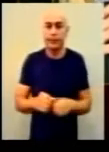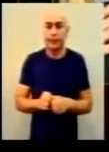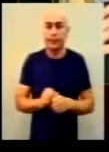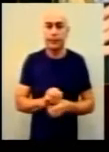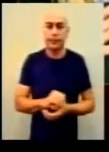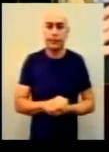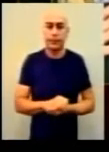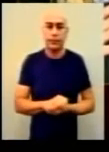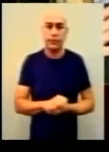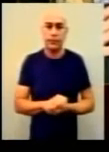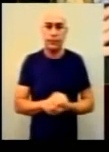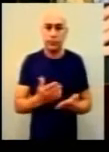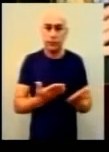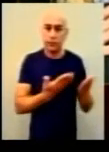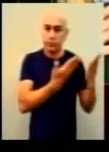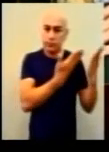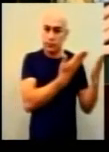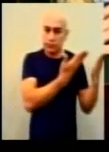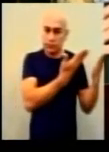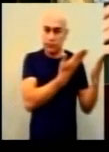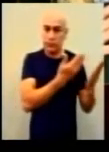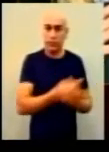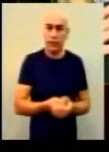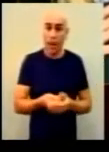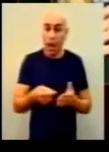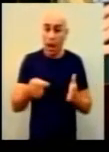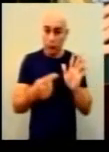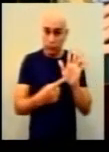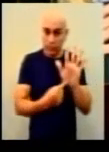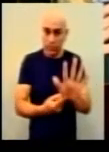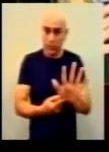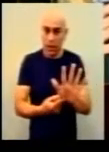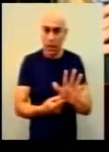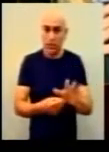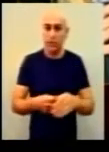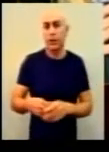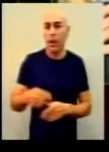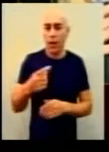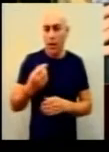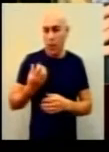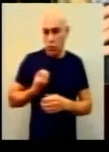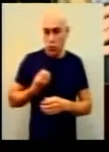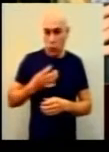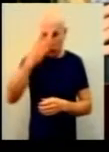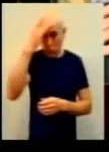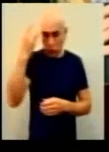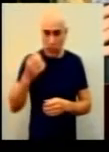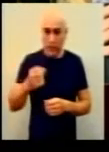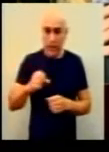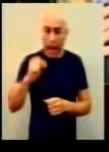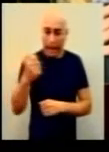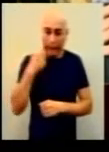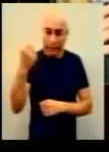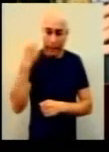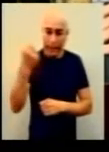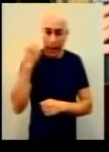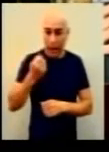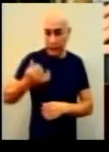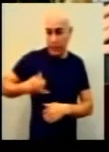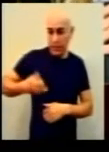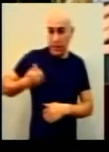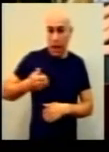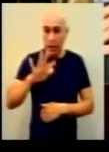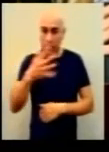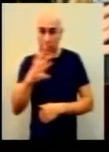Próximo. Aqui em relação aos casos graves que foram internados por faixa etária e também para o local